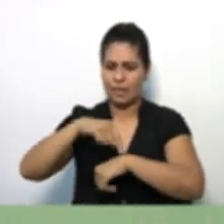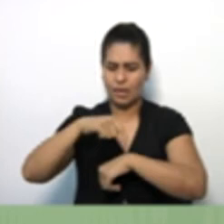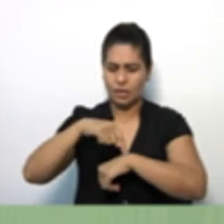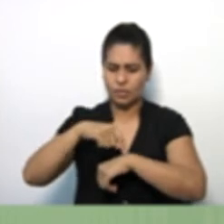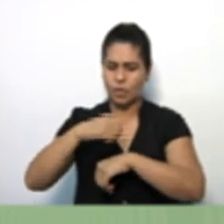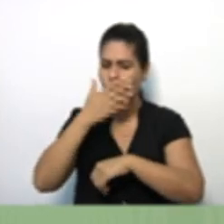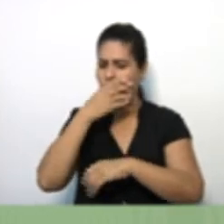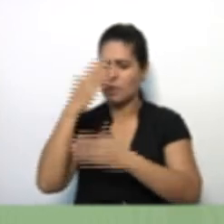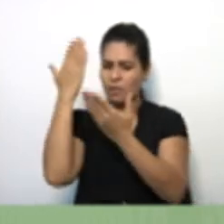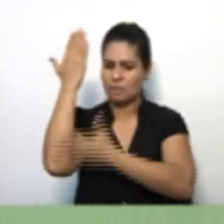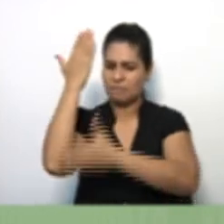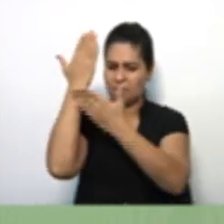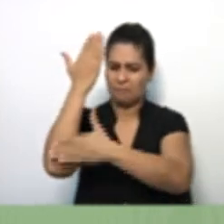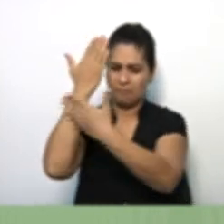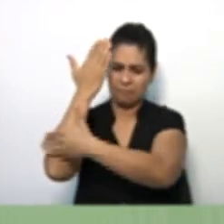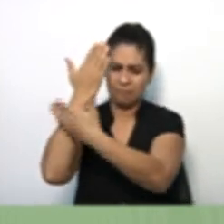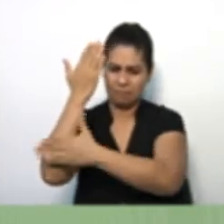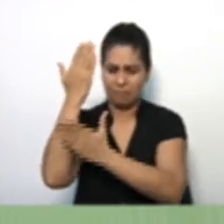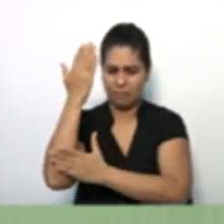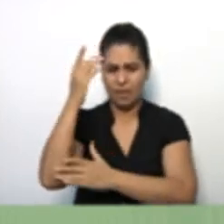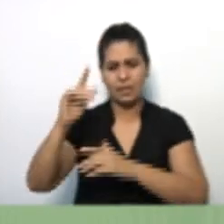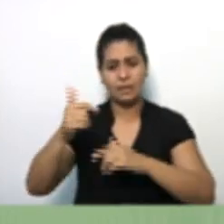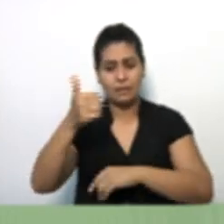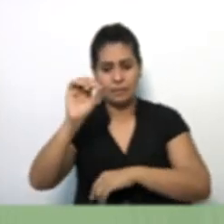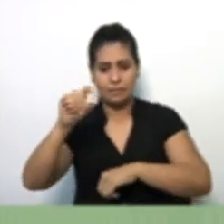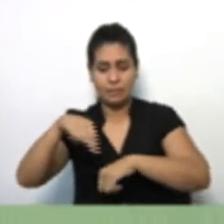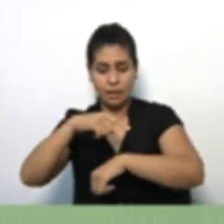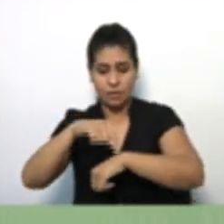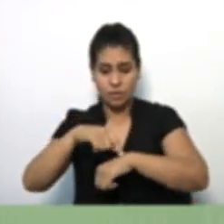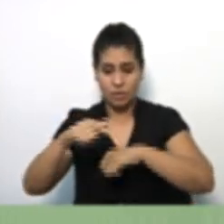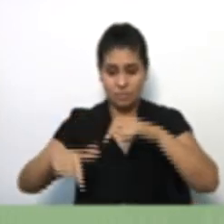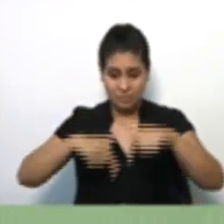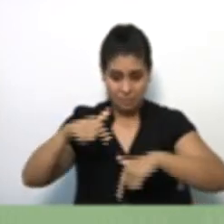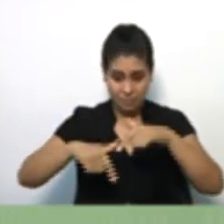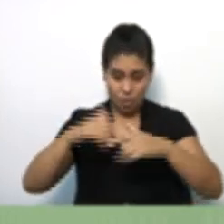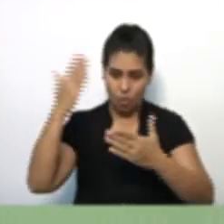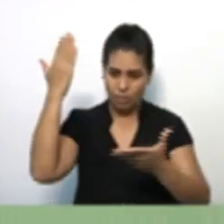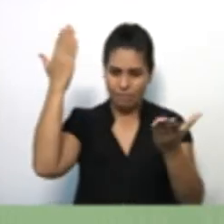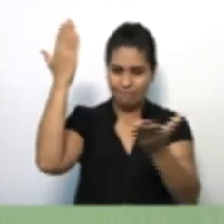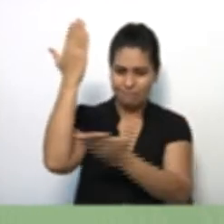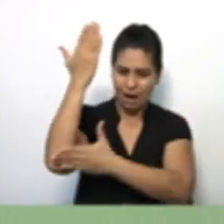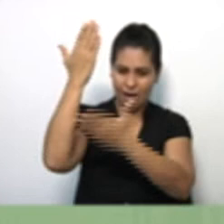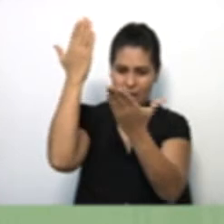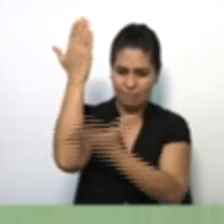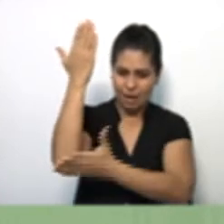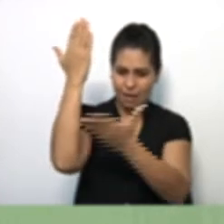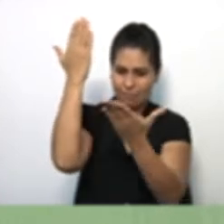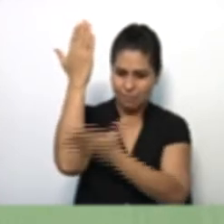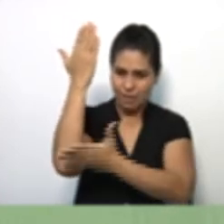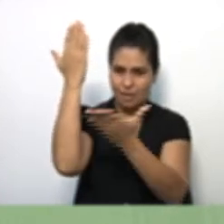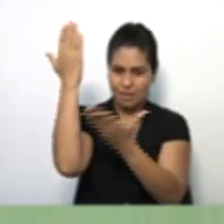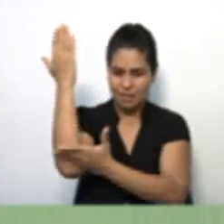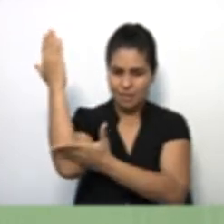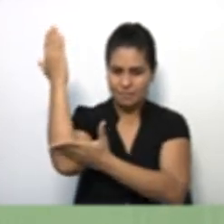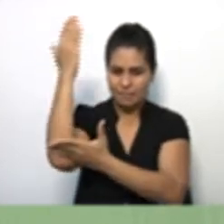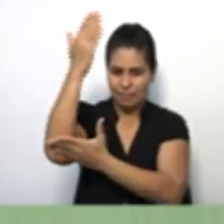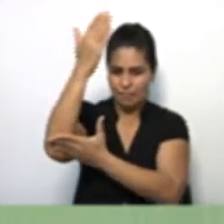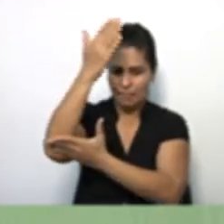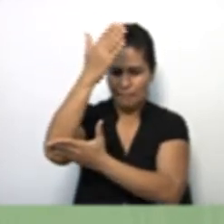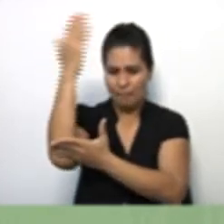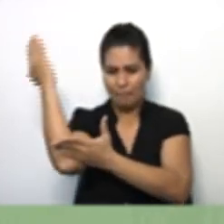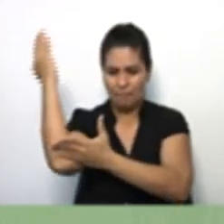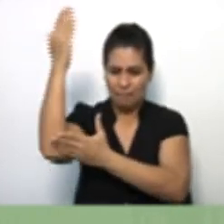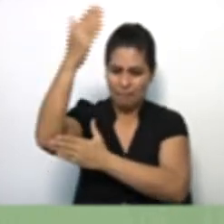né, 10 horas para poder cortar uma árvore, né? Mas ele tinha lá